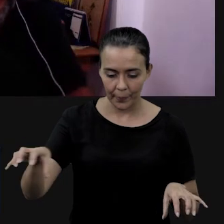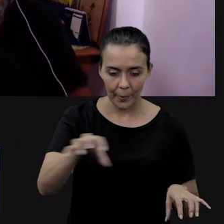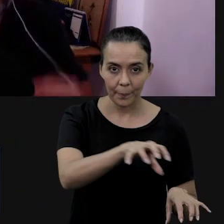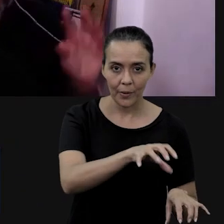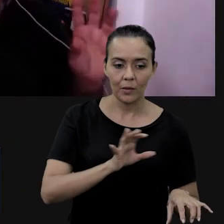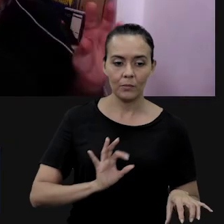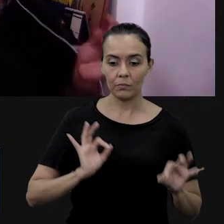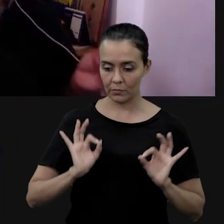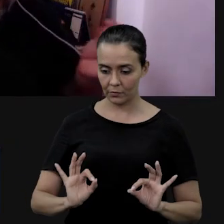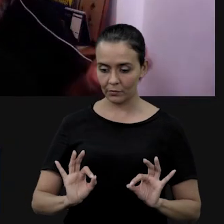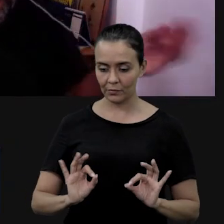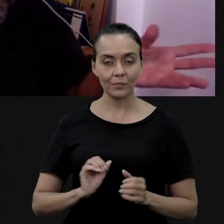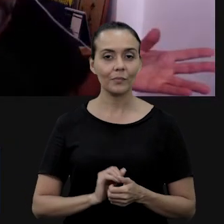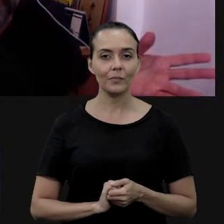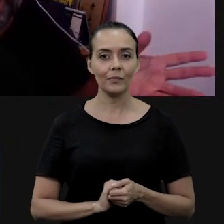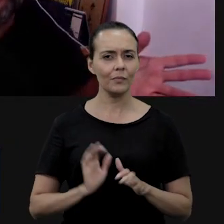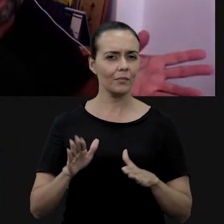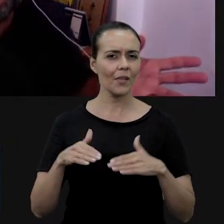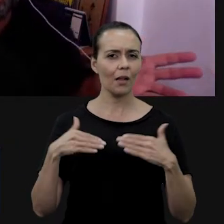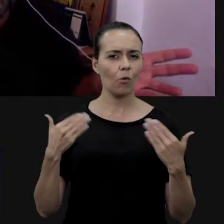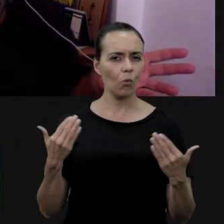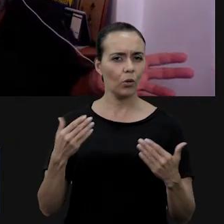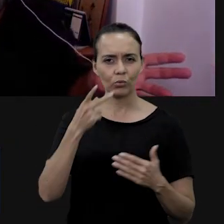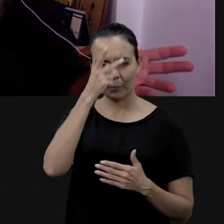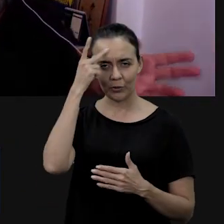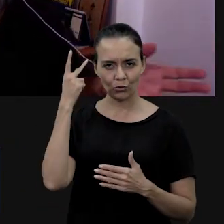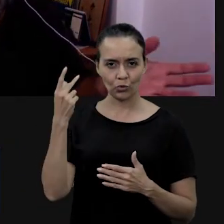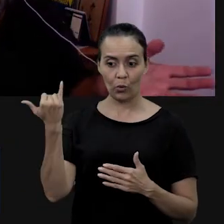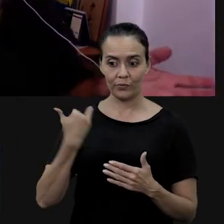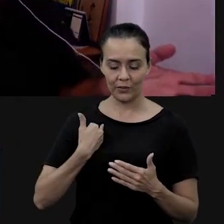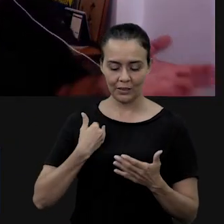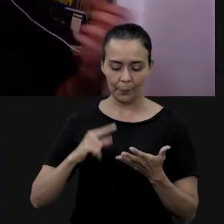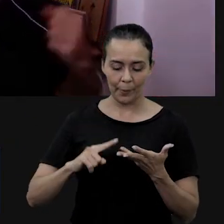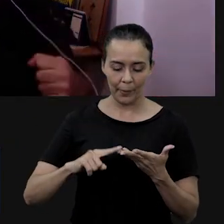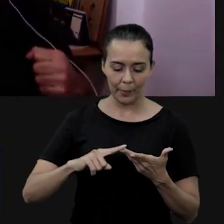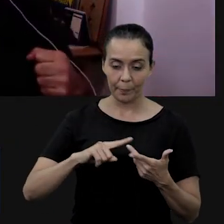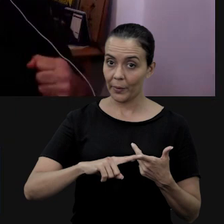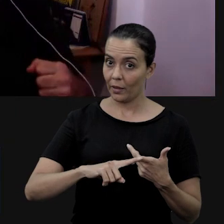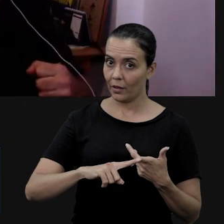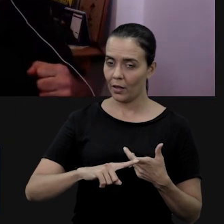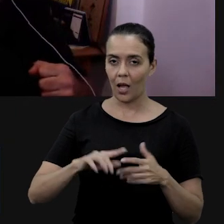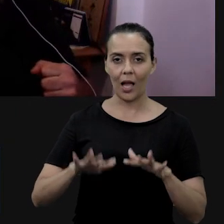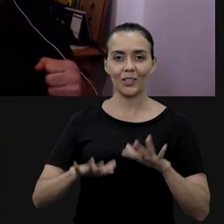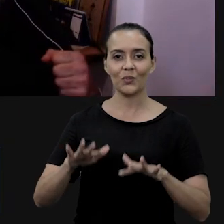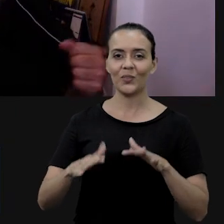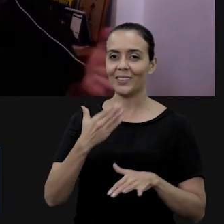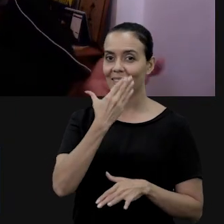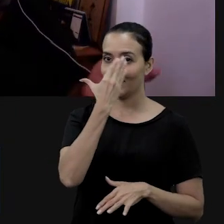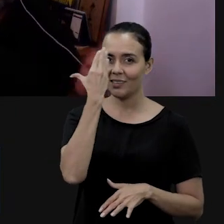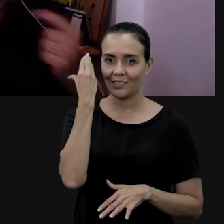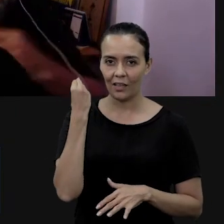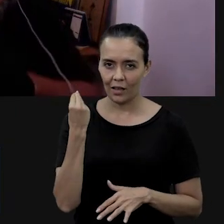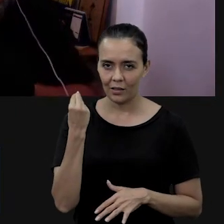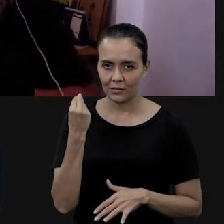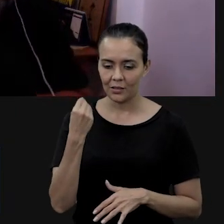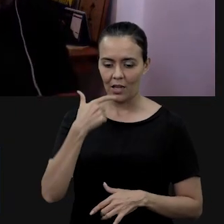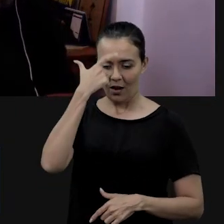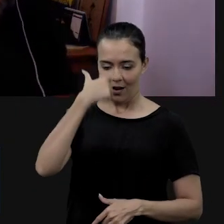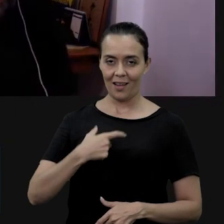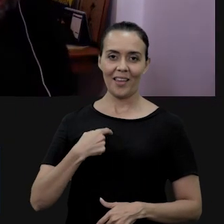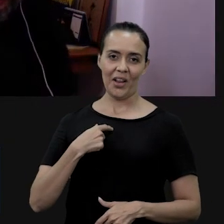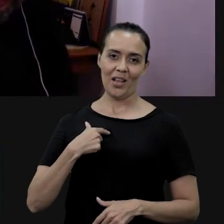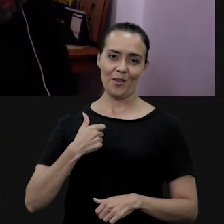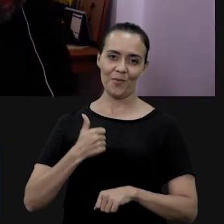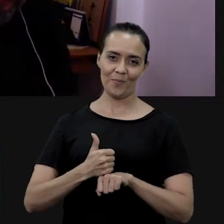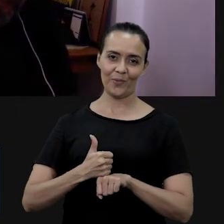o problema. O problema, né? O que temos que resolver, né? A pessoa, quando vem já com a solução pronta, ela pode estar esquecendo que, na